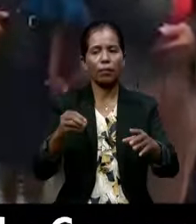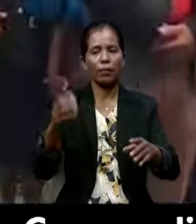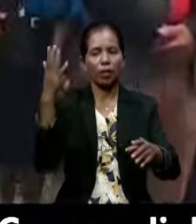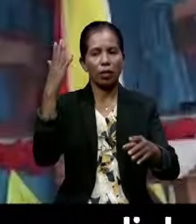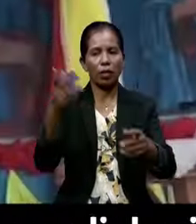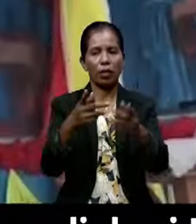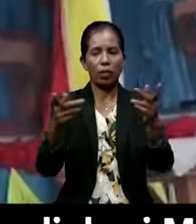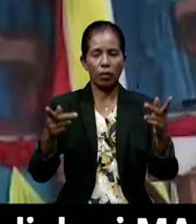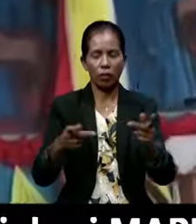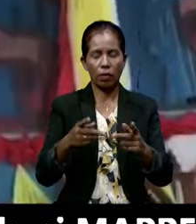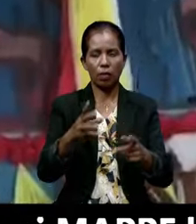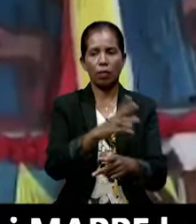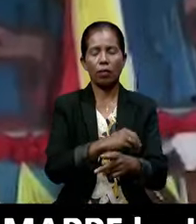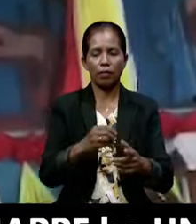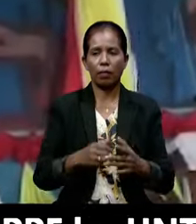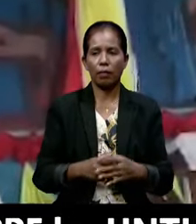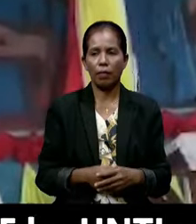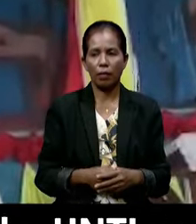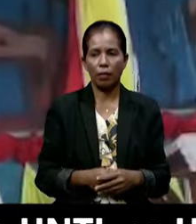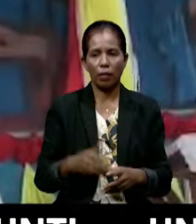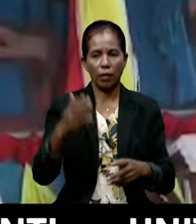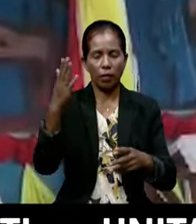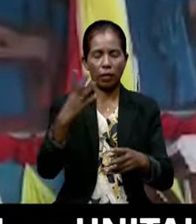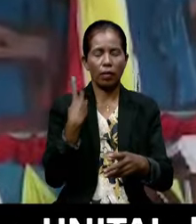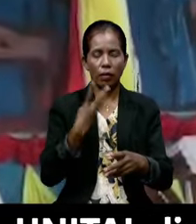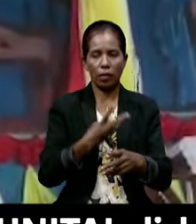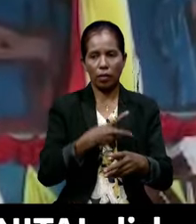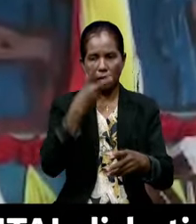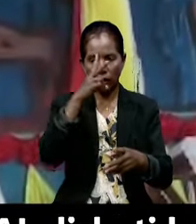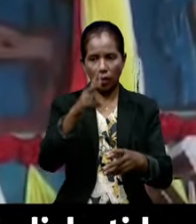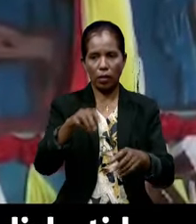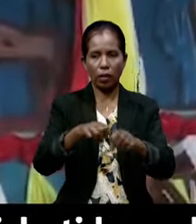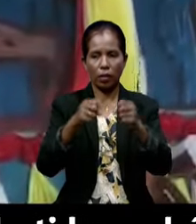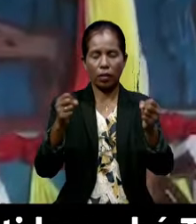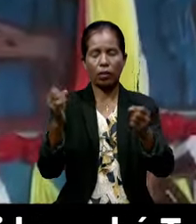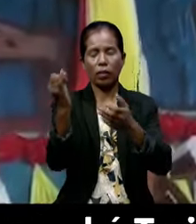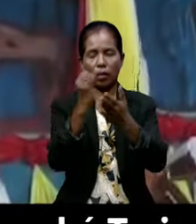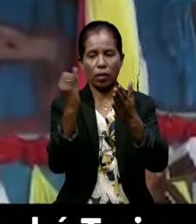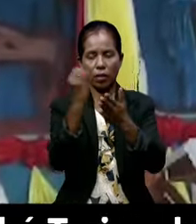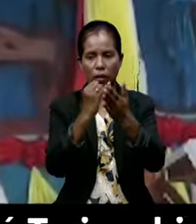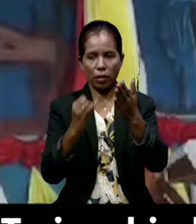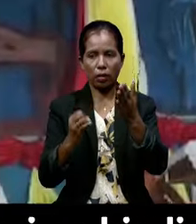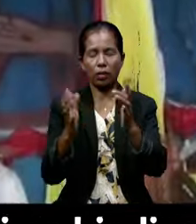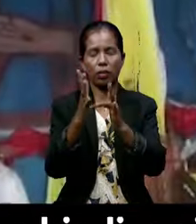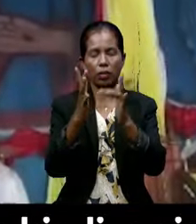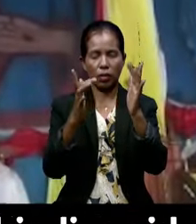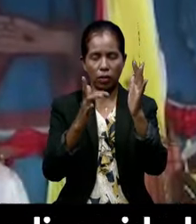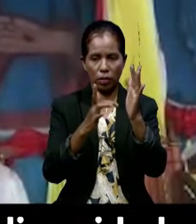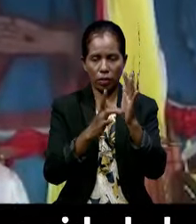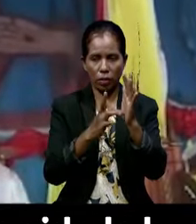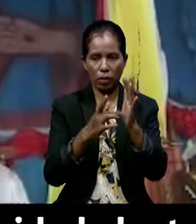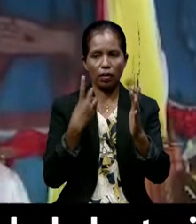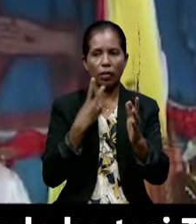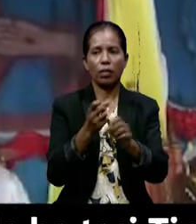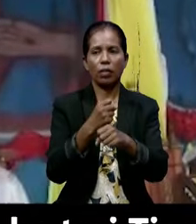akontese ya Fátima Portugal. Foi melhor que acontecesse em Fraiquita, então estraga a estátua Sagrado Coração de Jesus. E daí